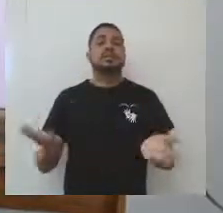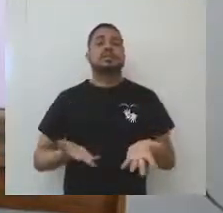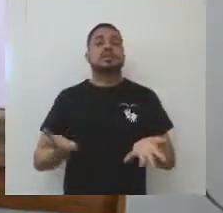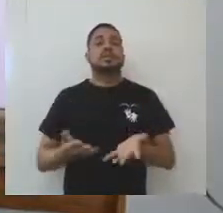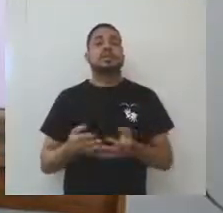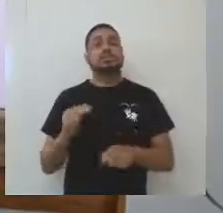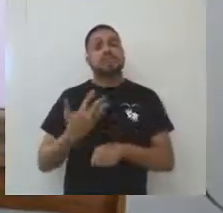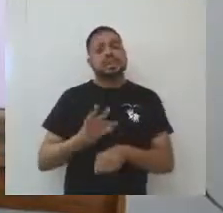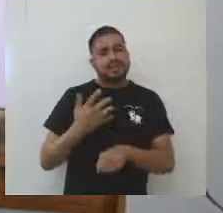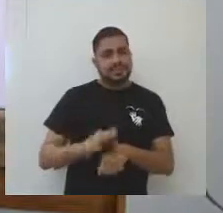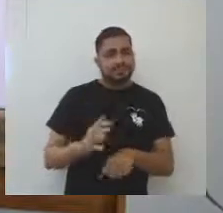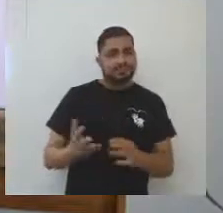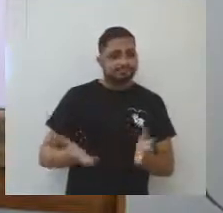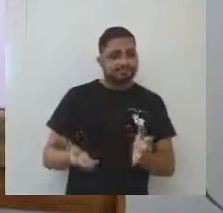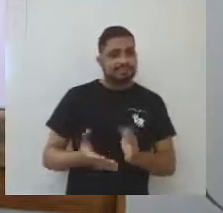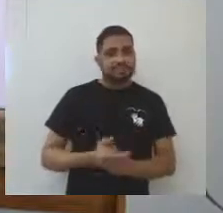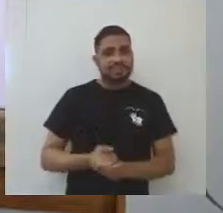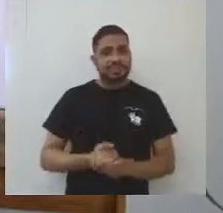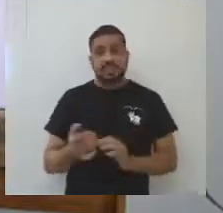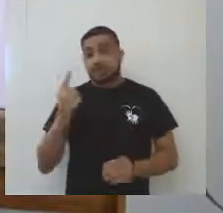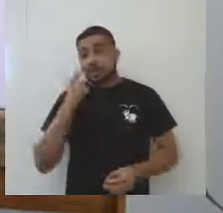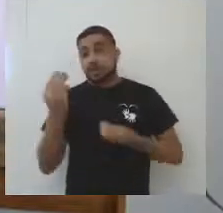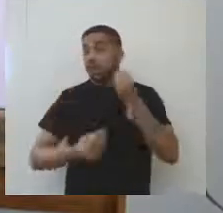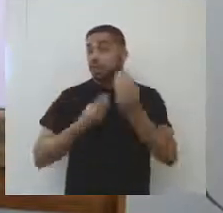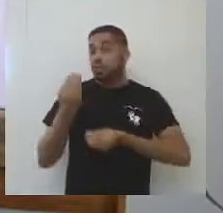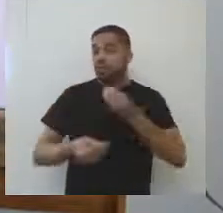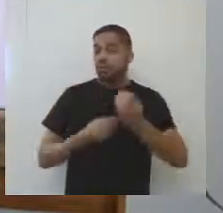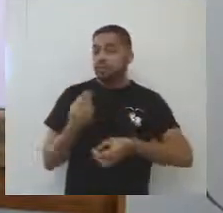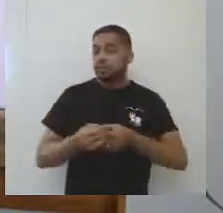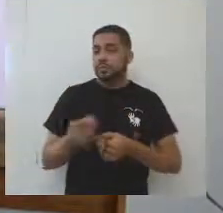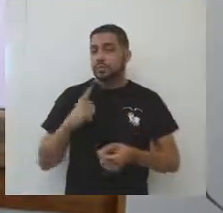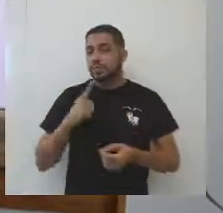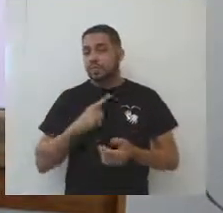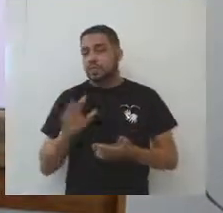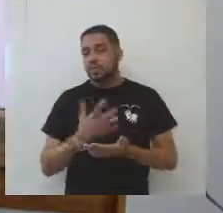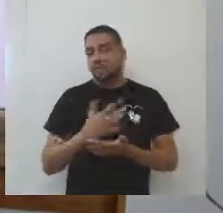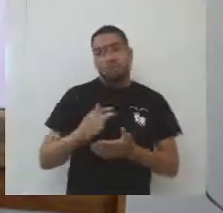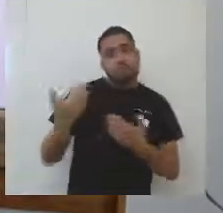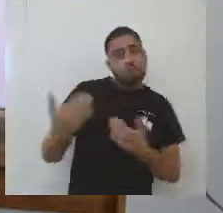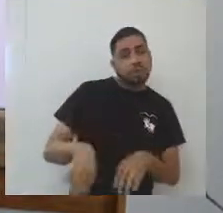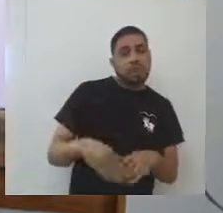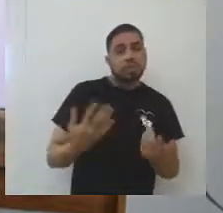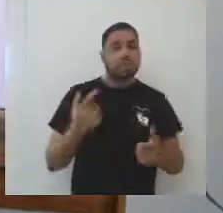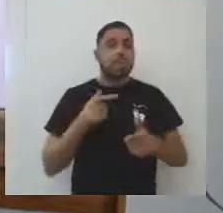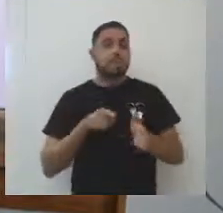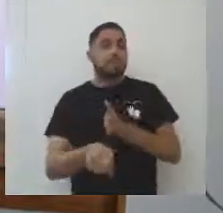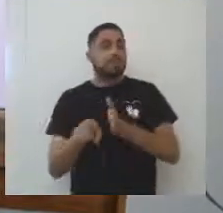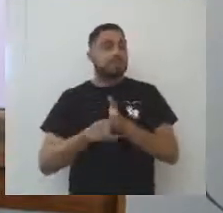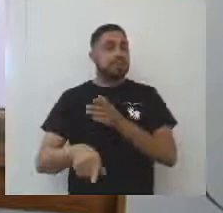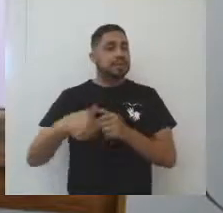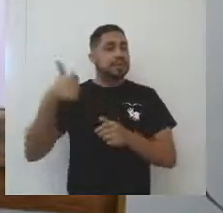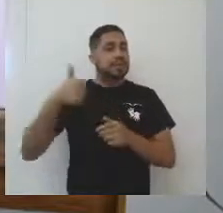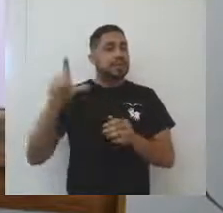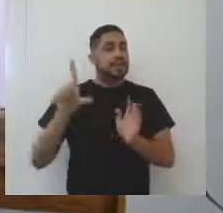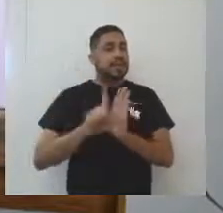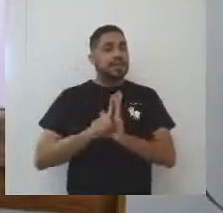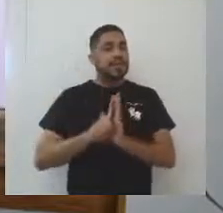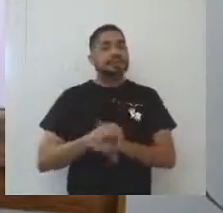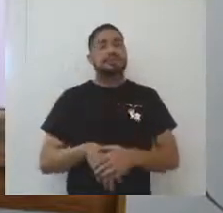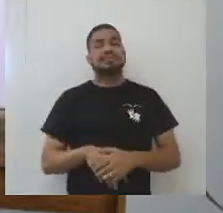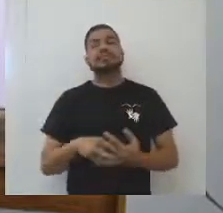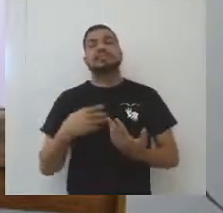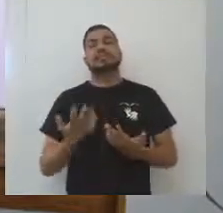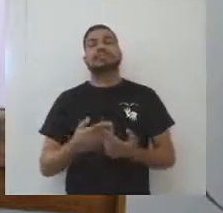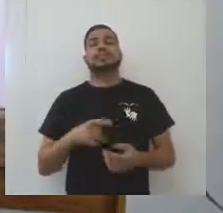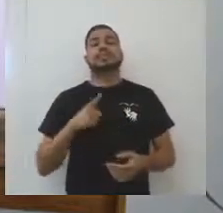da gente praticar um pouquinho. Vamos ver como é que isso aparece aí em algumas provas ou em alguns problemas de primeira lei, tá? Presta atenção. Aí